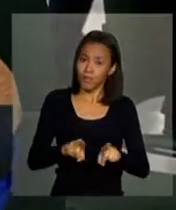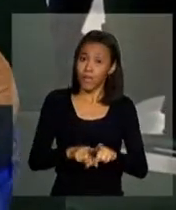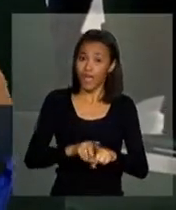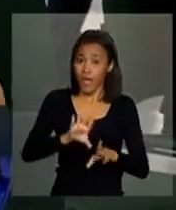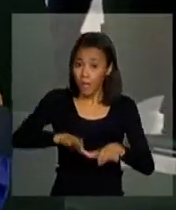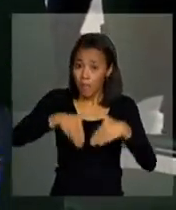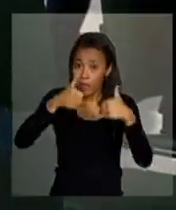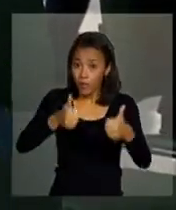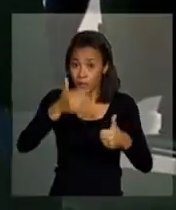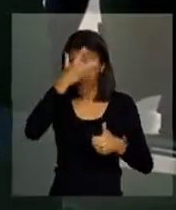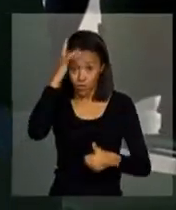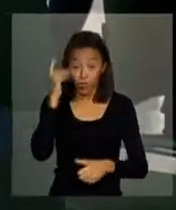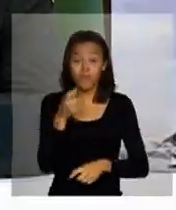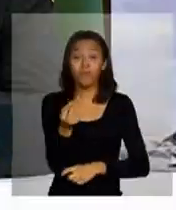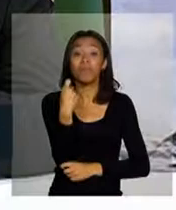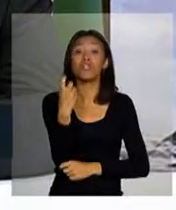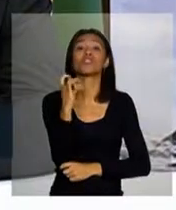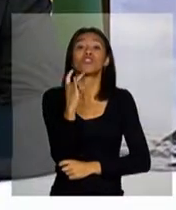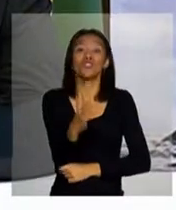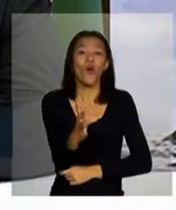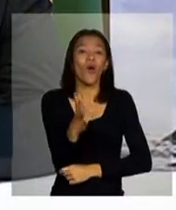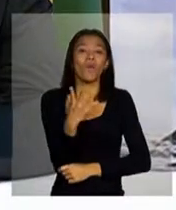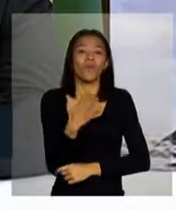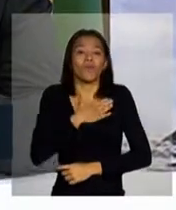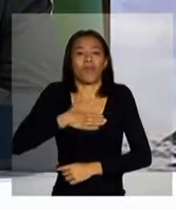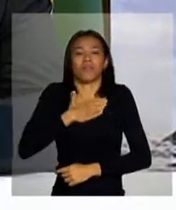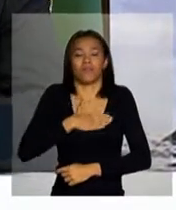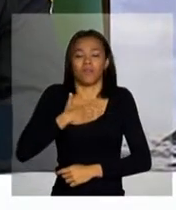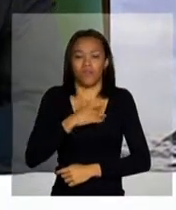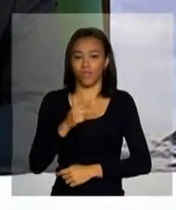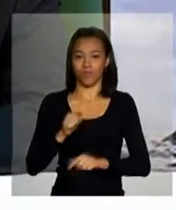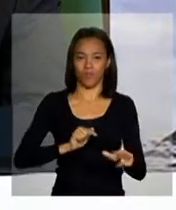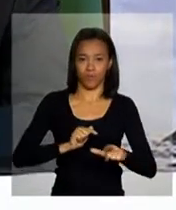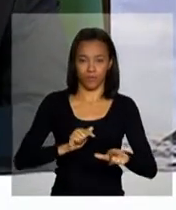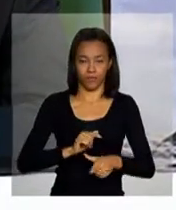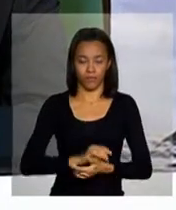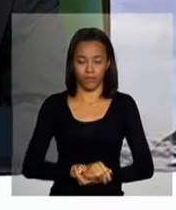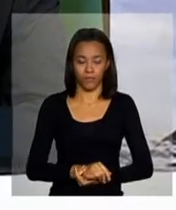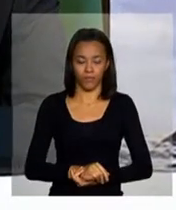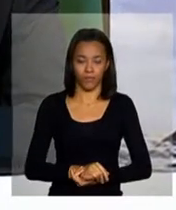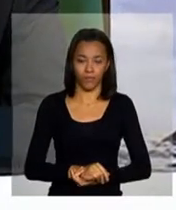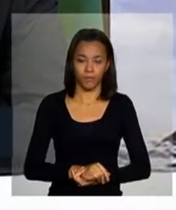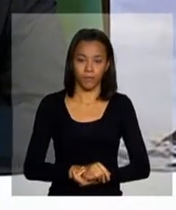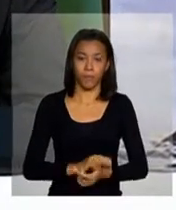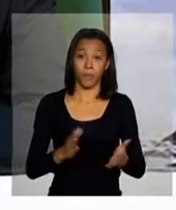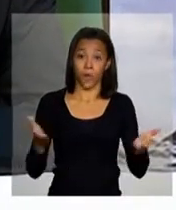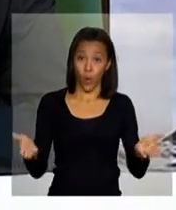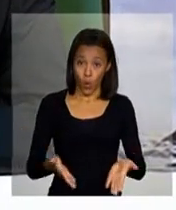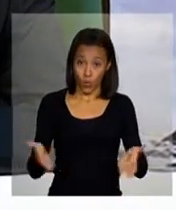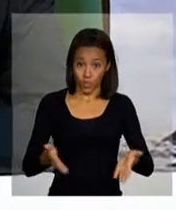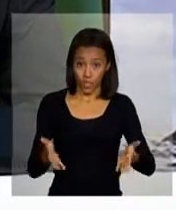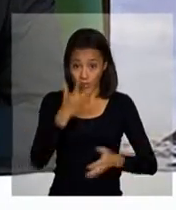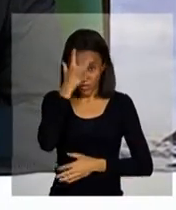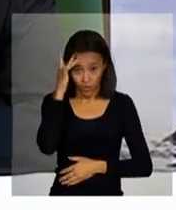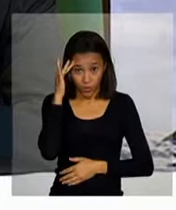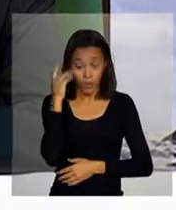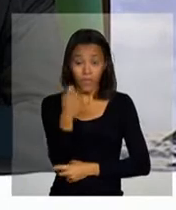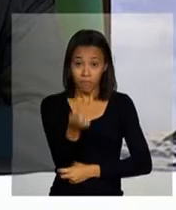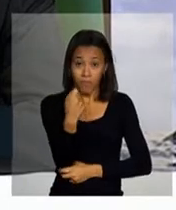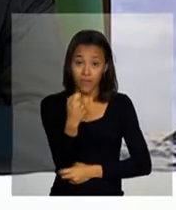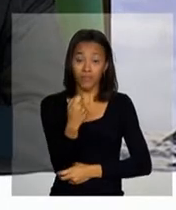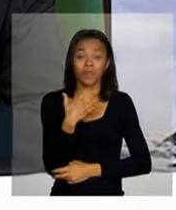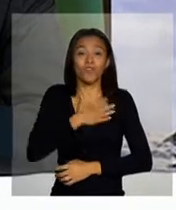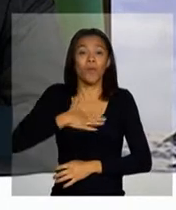pescador esportivo. Eu acho que sim. Porque hoje o pescador artesanal, ele se encontra